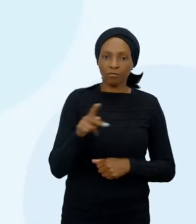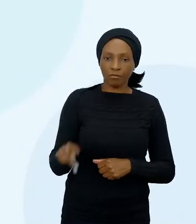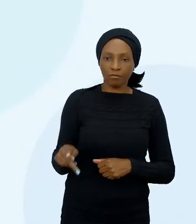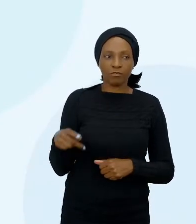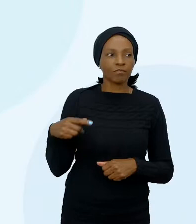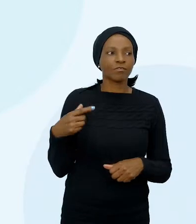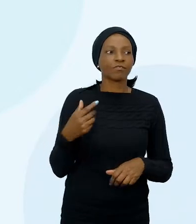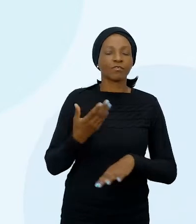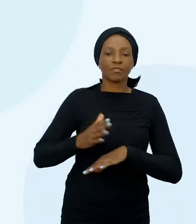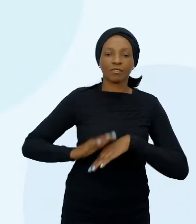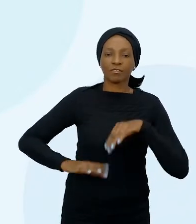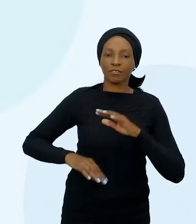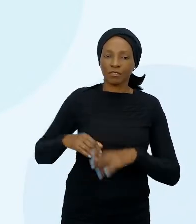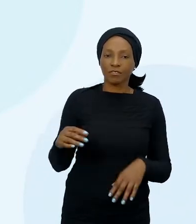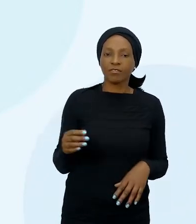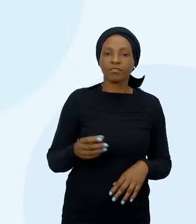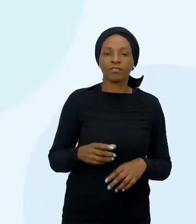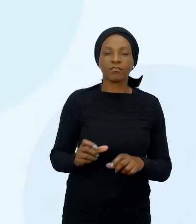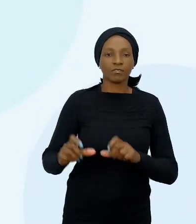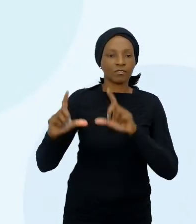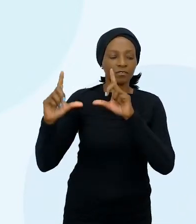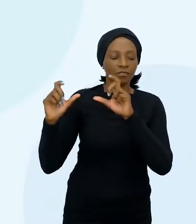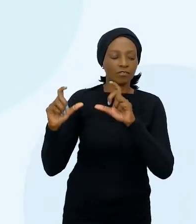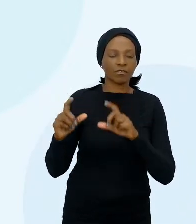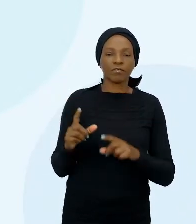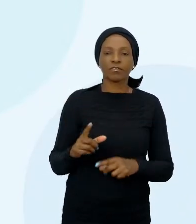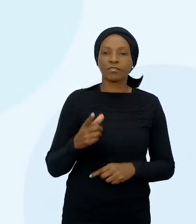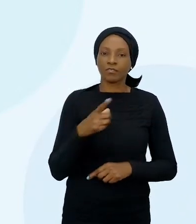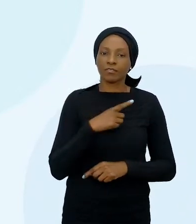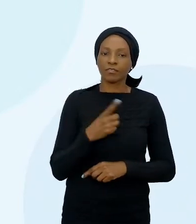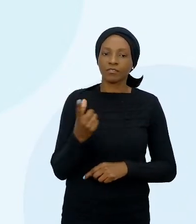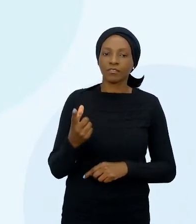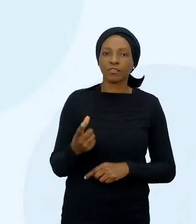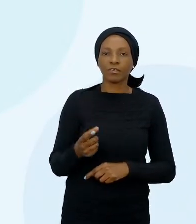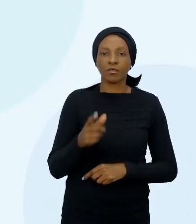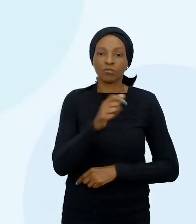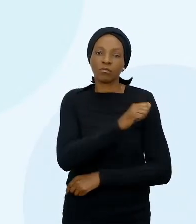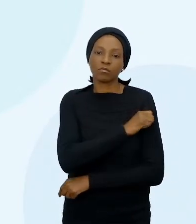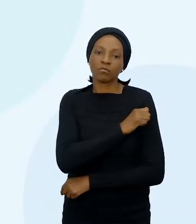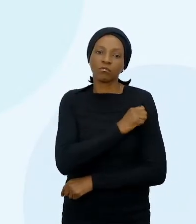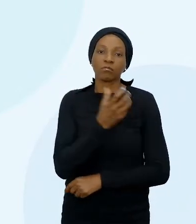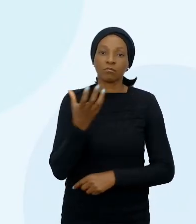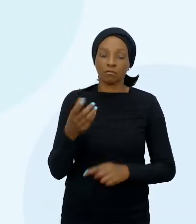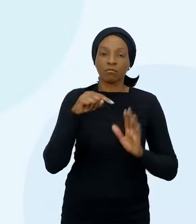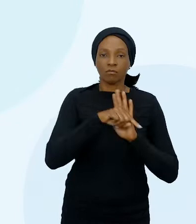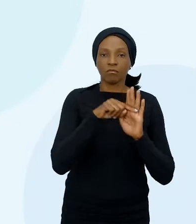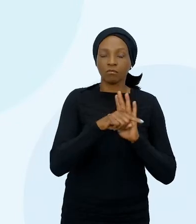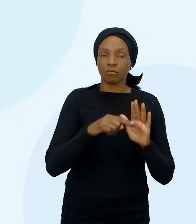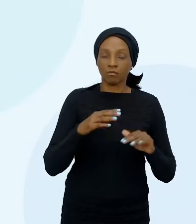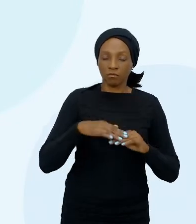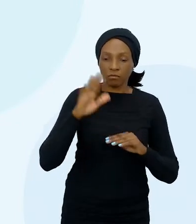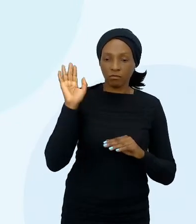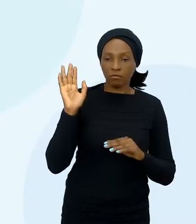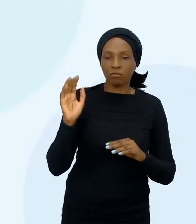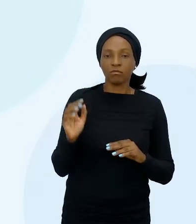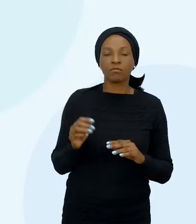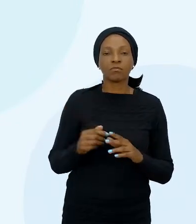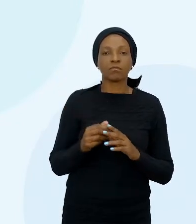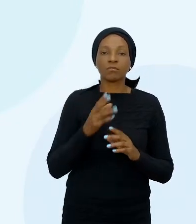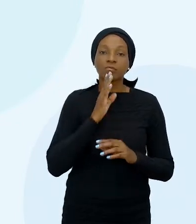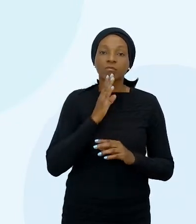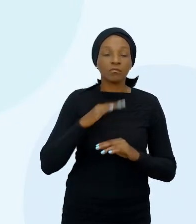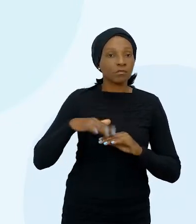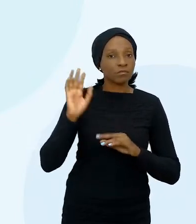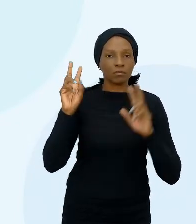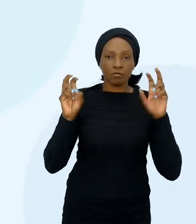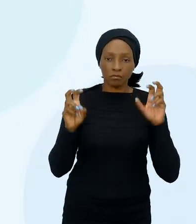trabalhando a habilidade aí, dá um print na tela, ou você, aluno, que quer pesquisar um pouco mais, se aprofundar mais no tema, pode